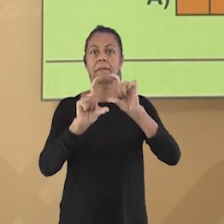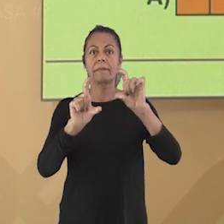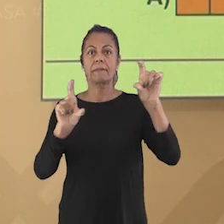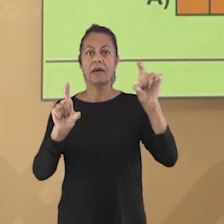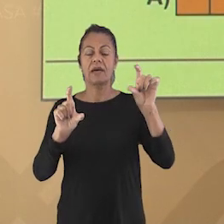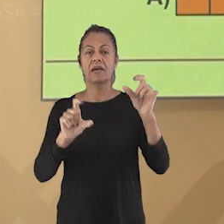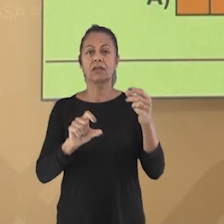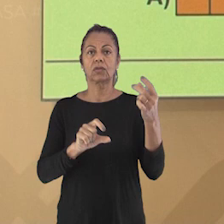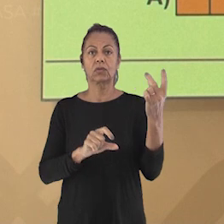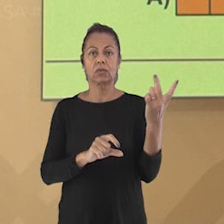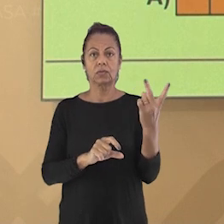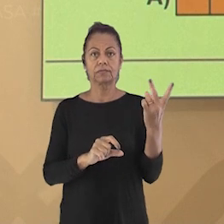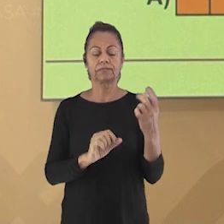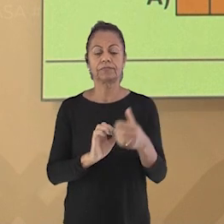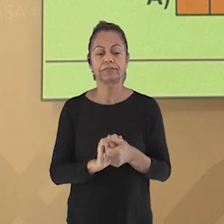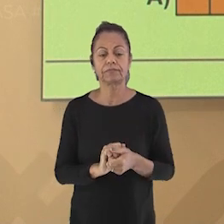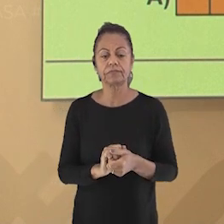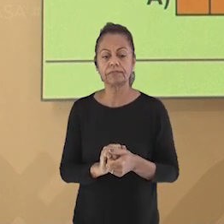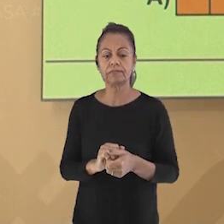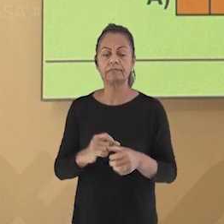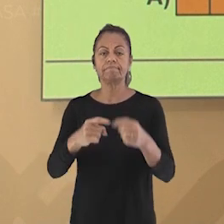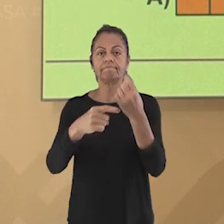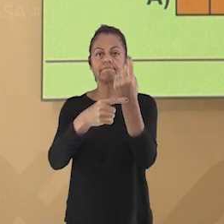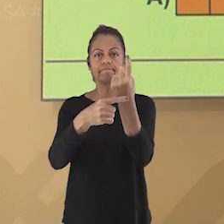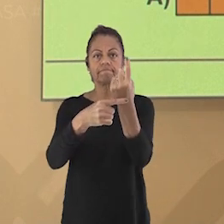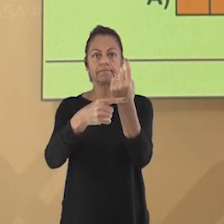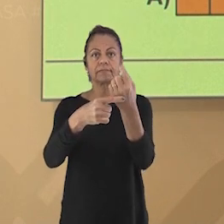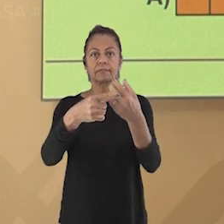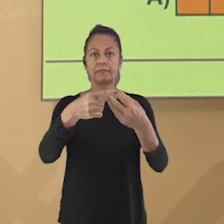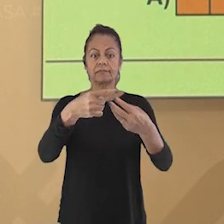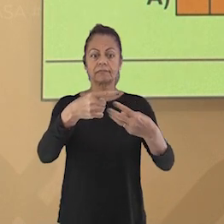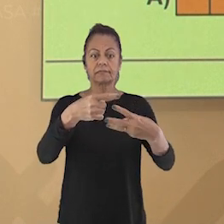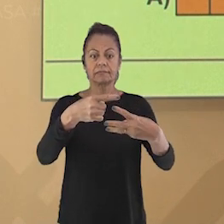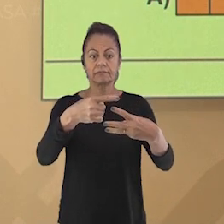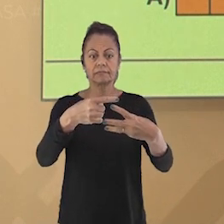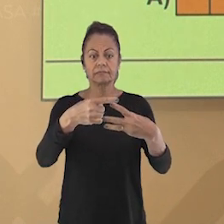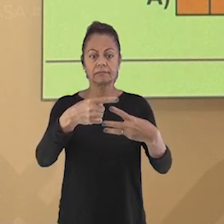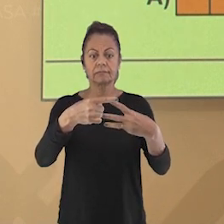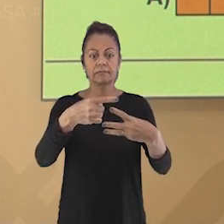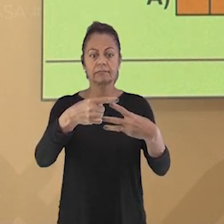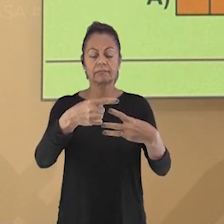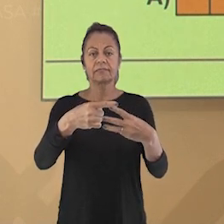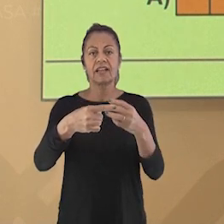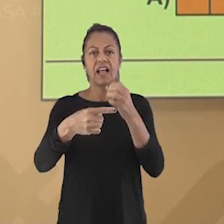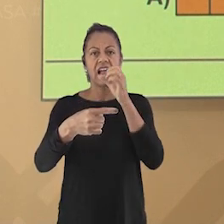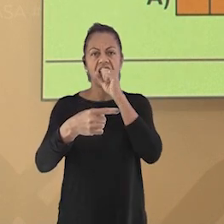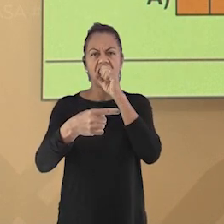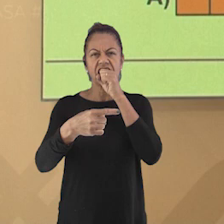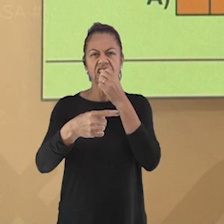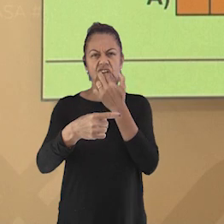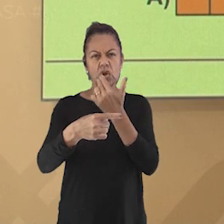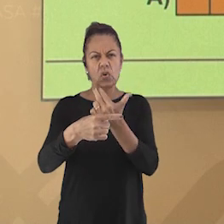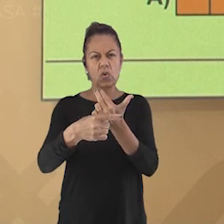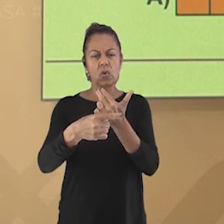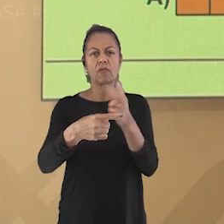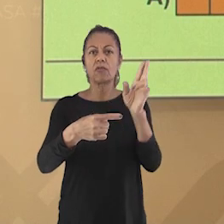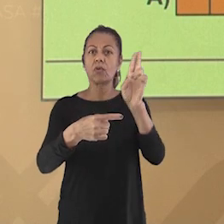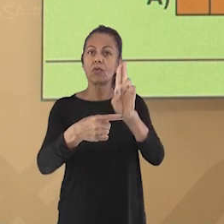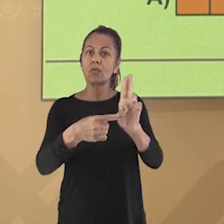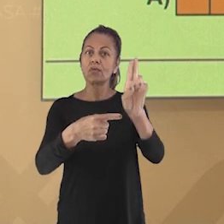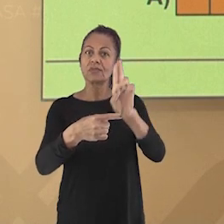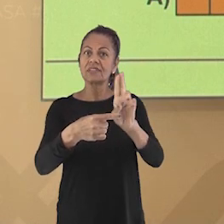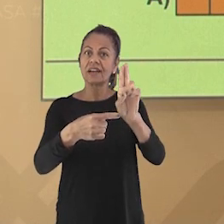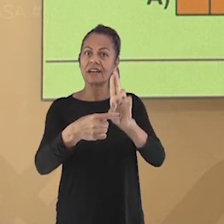A barra 2 nós temos 1 sobre 3. Uma parte, a parte em laranja, foi utilizada dessas